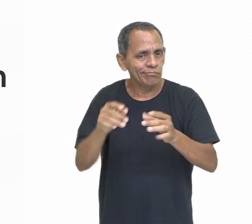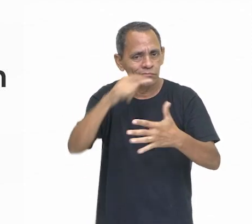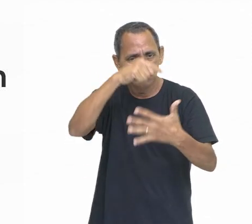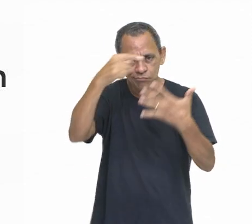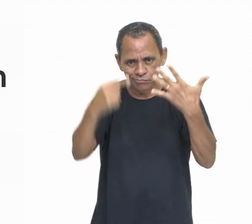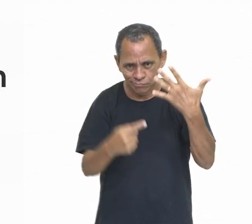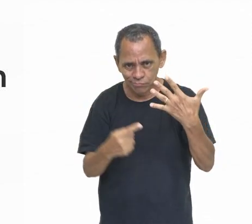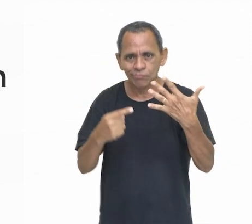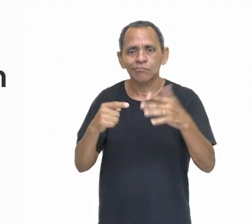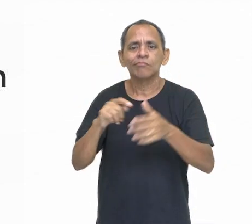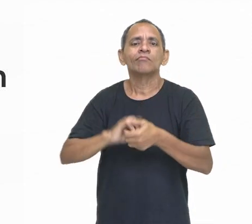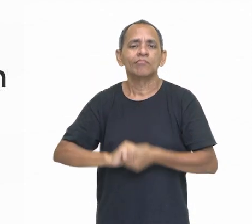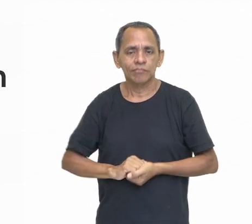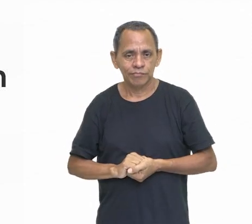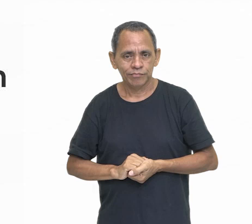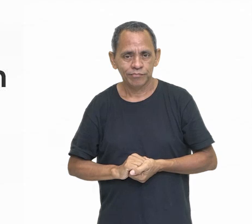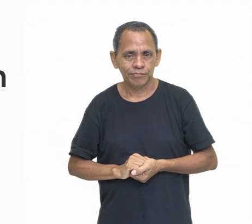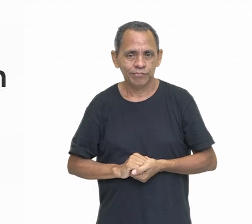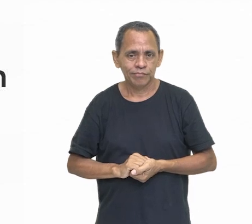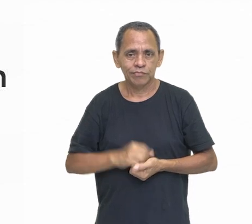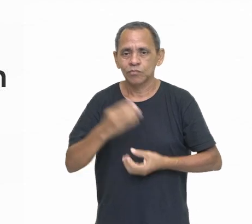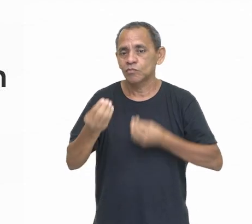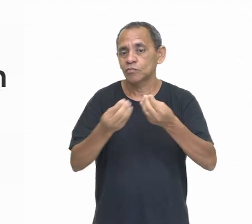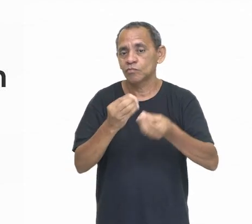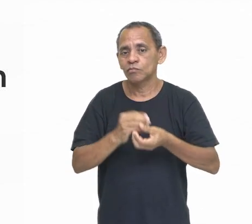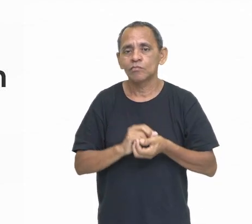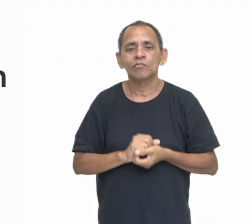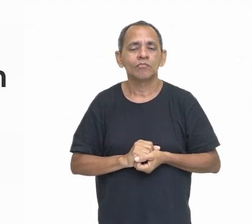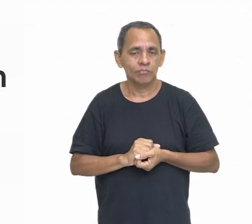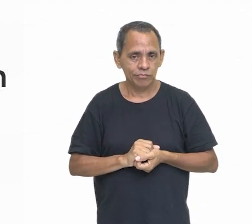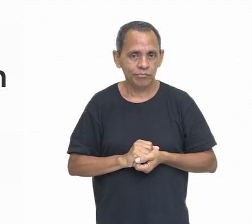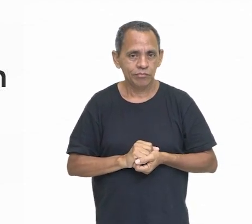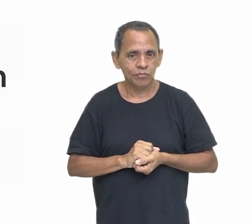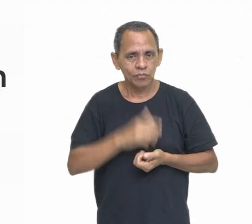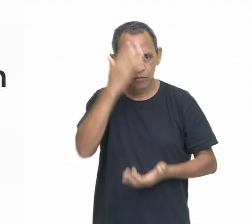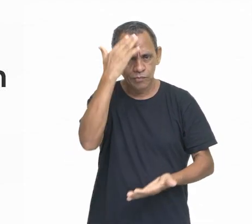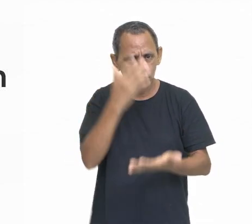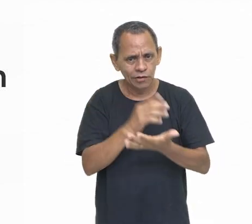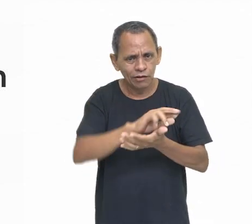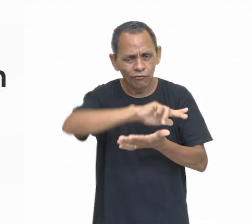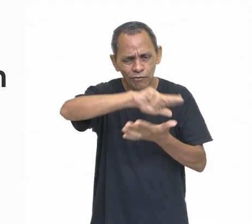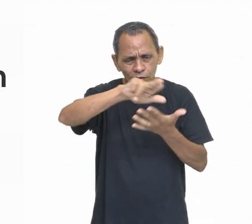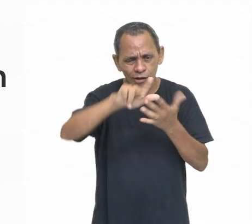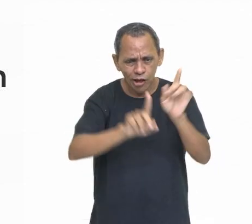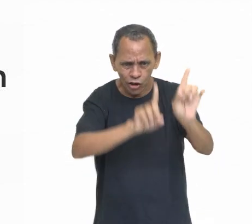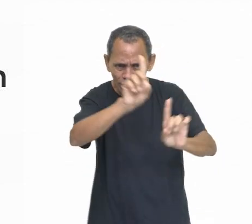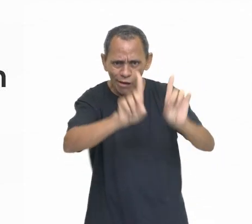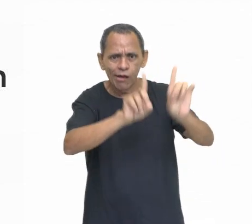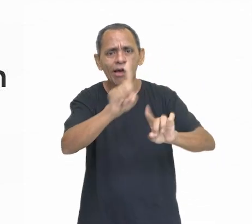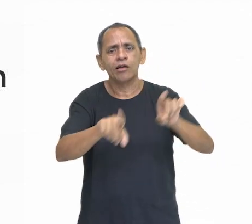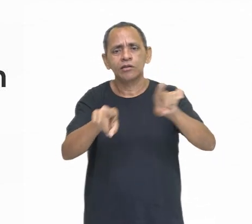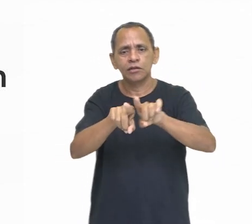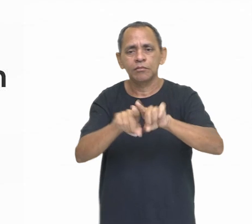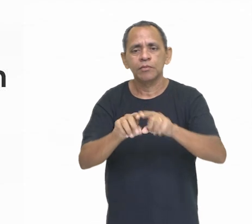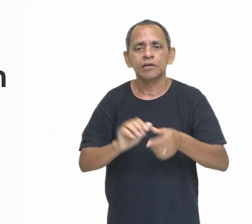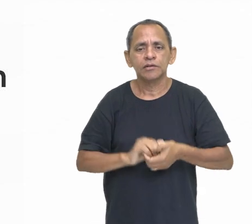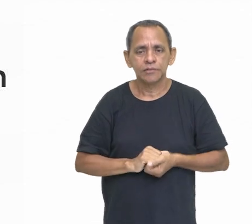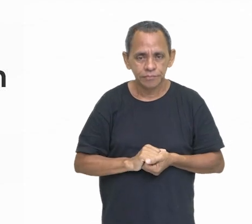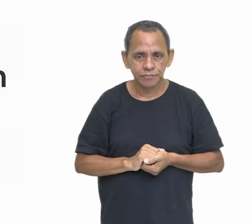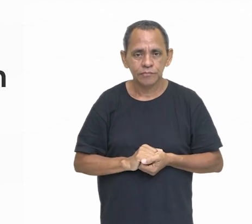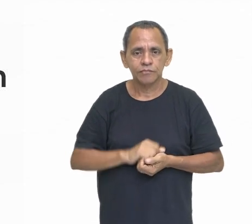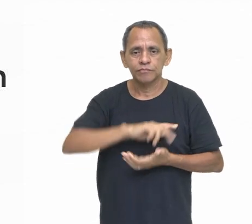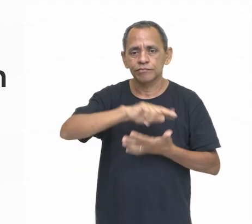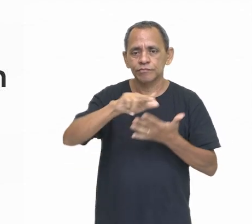artesãos, agricultores e escravos. O politeísmo, né, ele era vibrante, com deuses, para